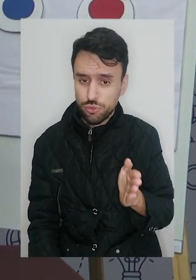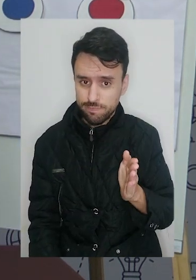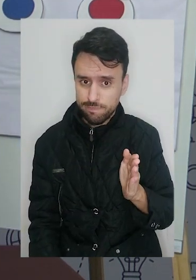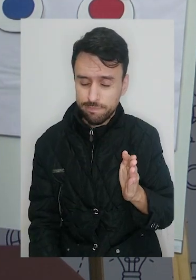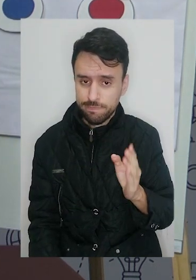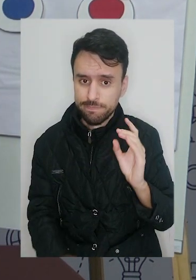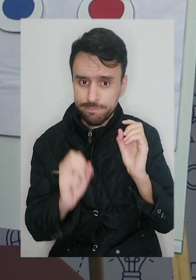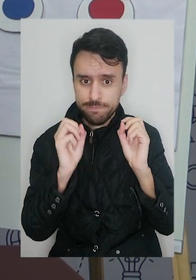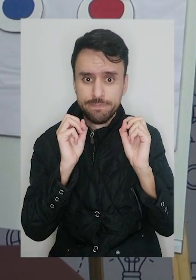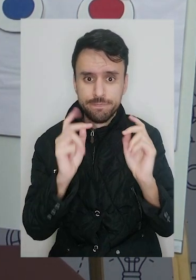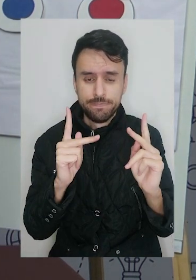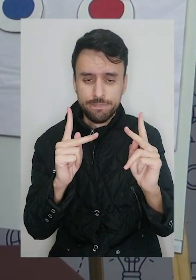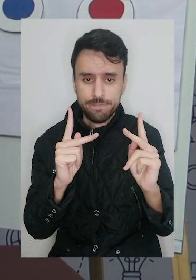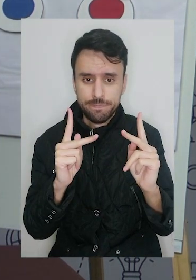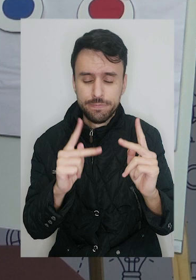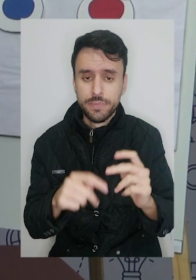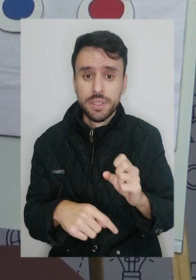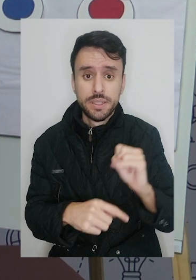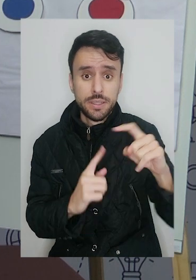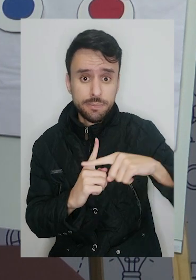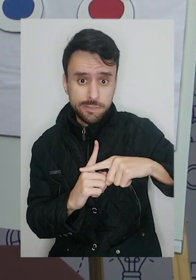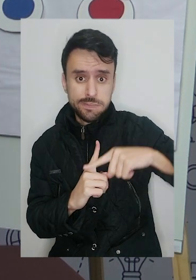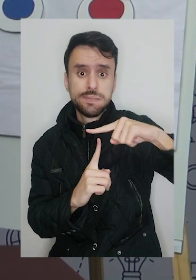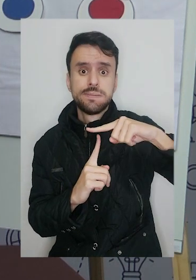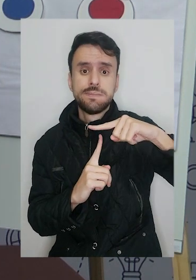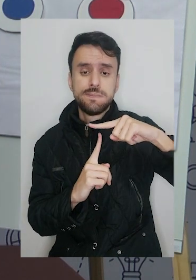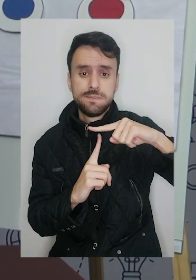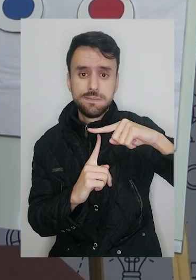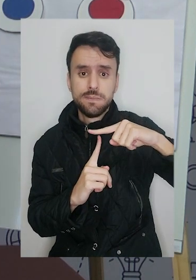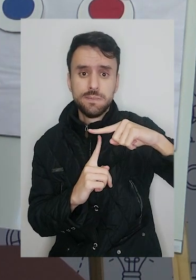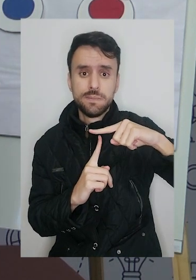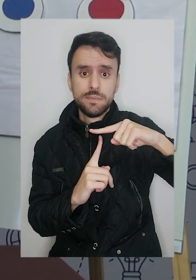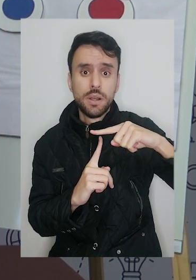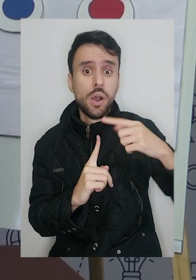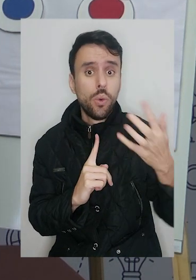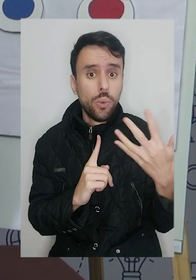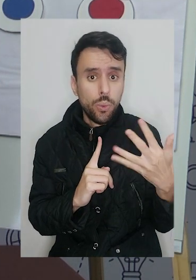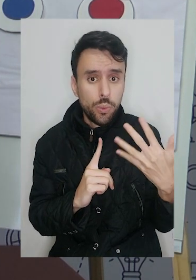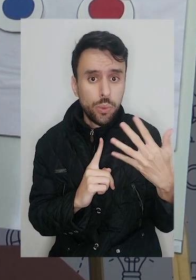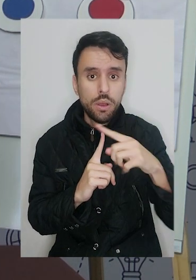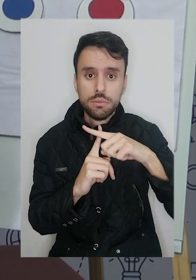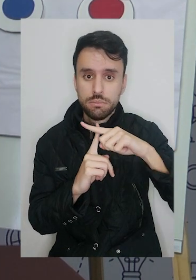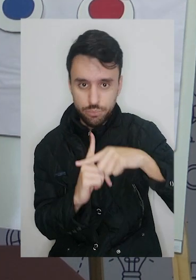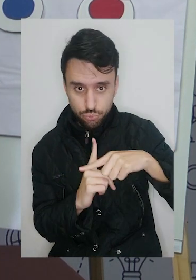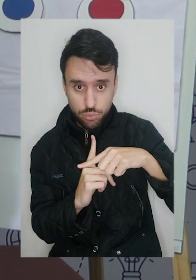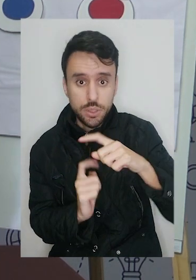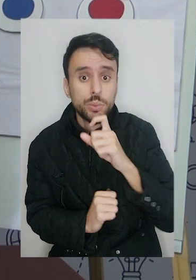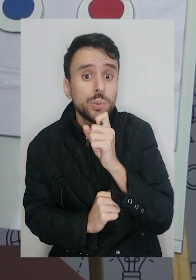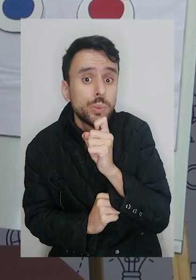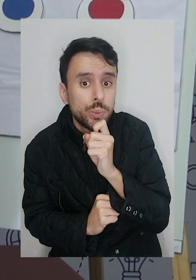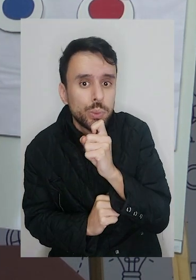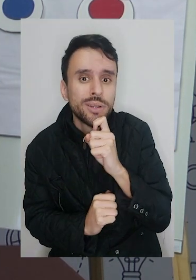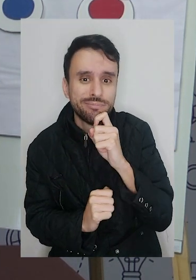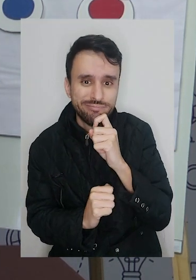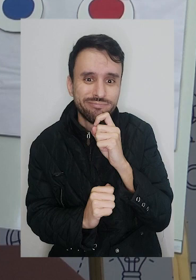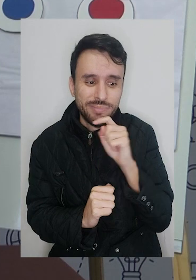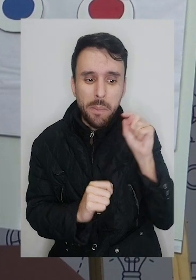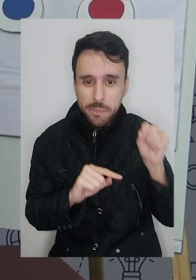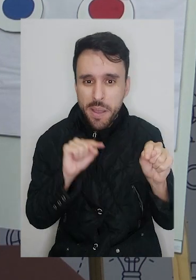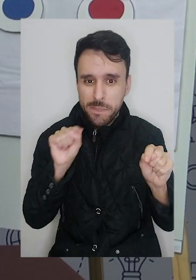Ok? Então, não se esqueça. Subiu, está quente. Desceu, é frio.